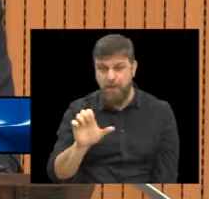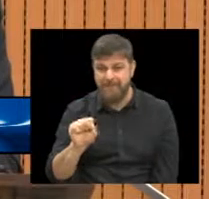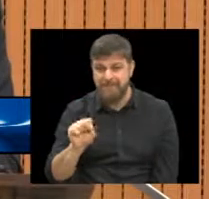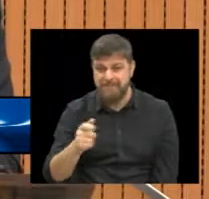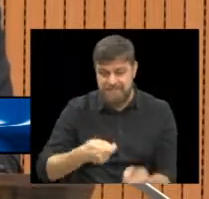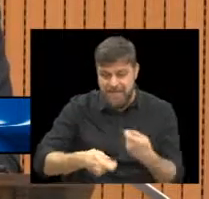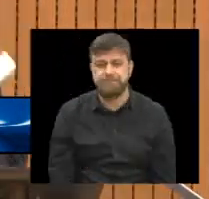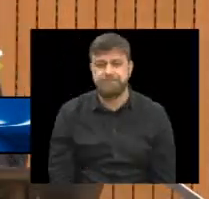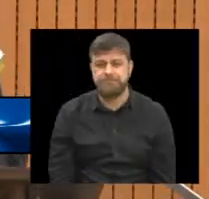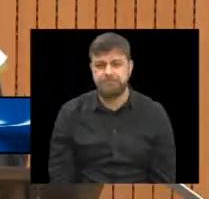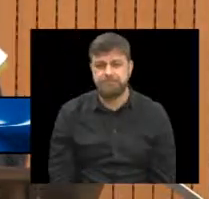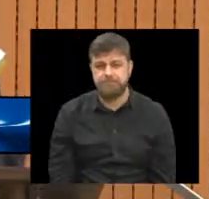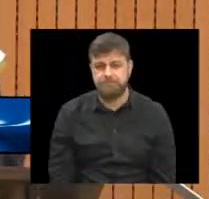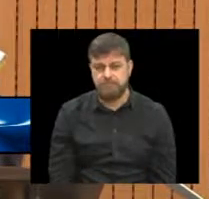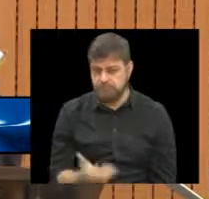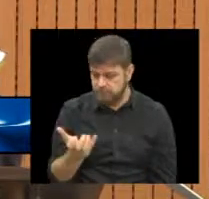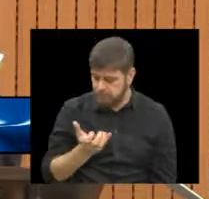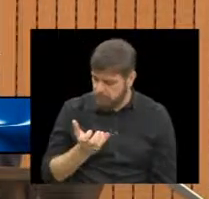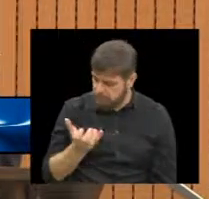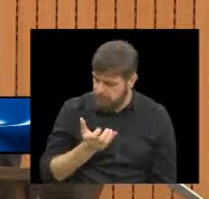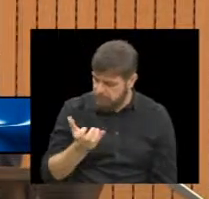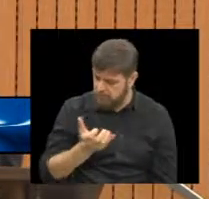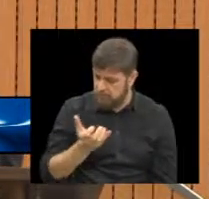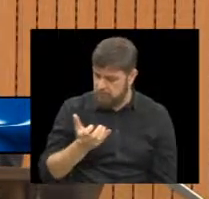dos combustíveis. Quero aqui